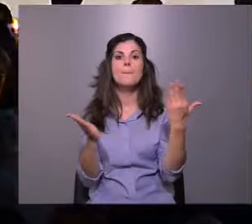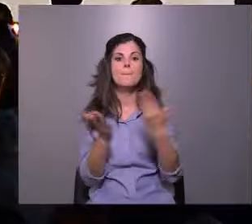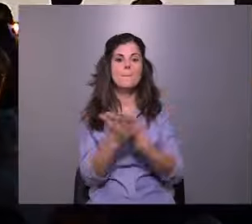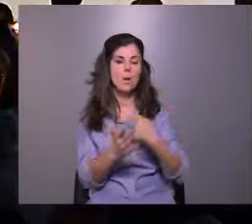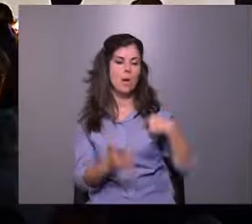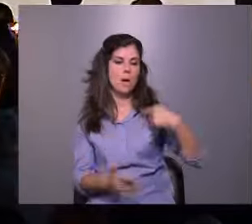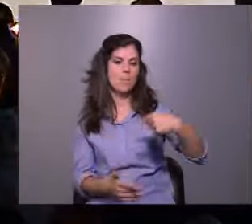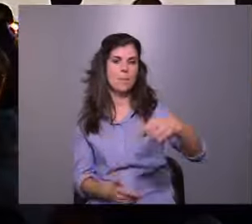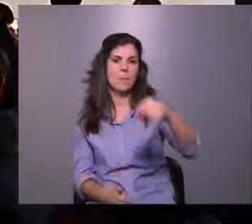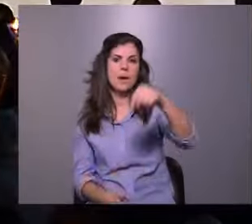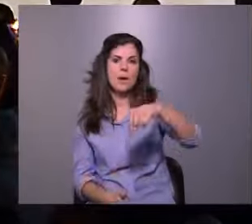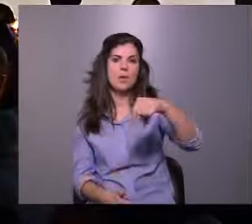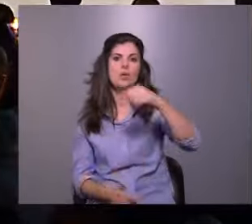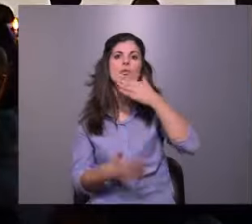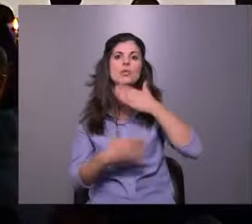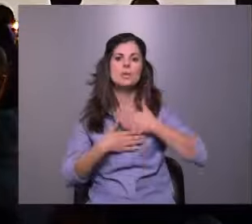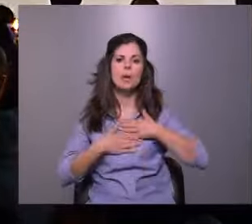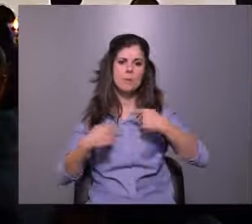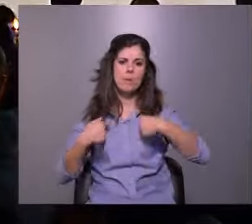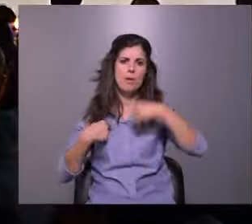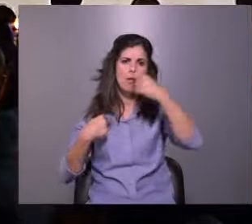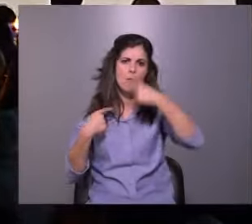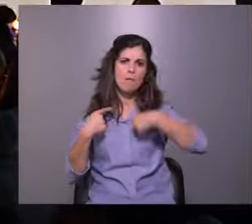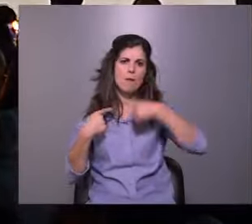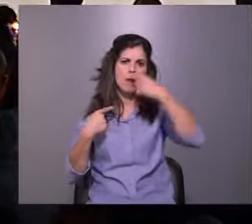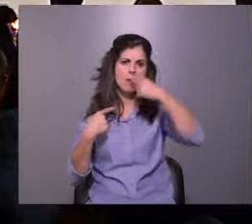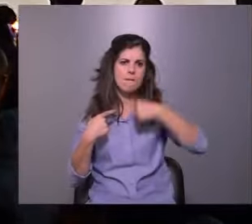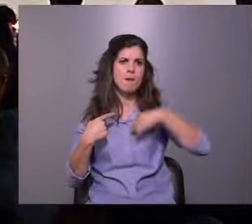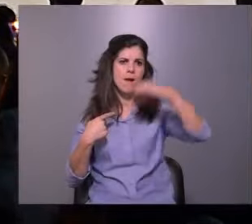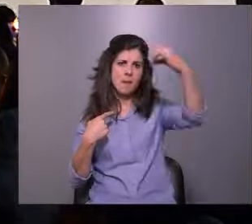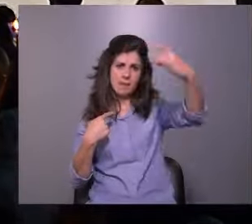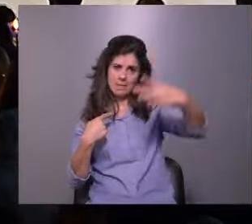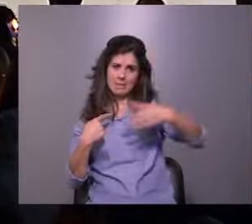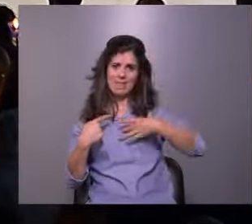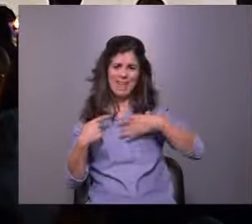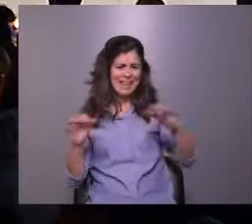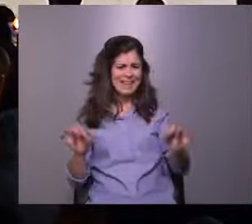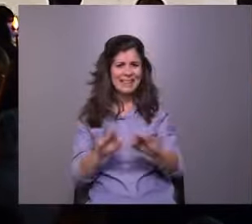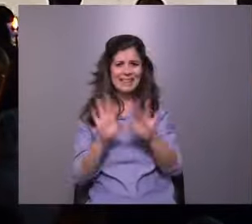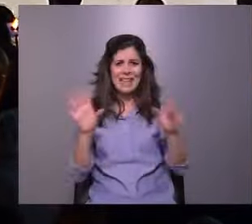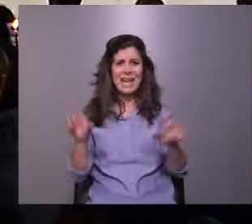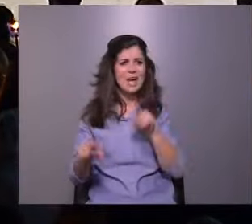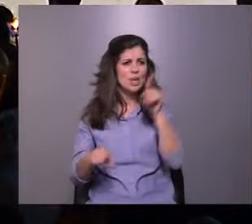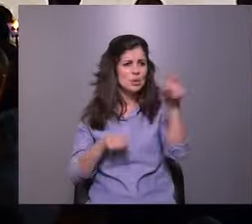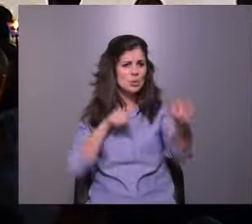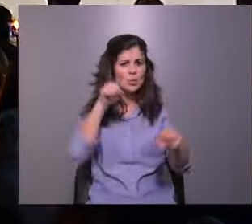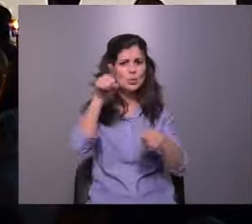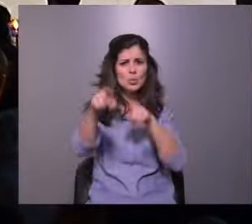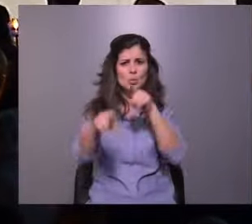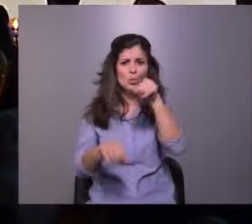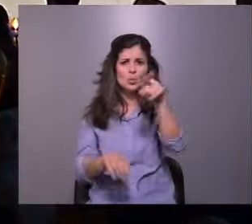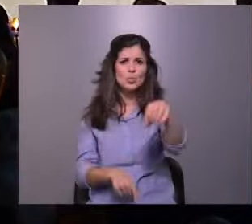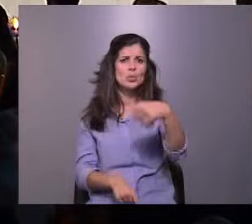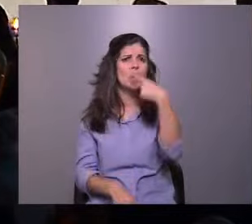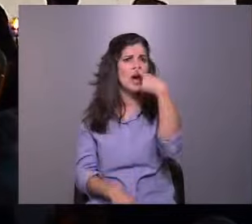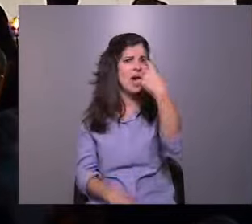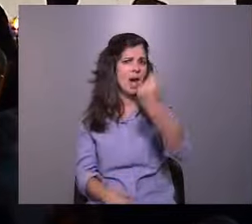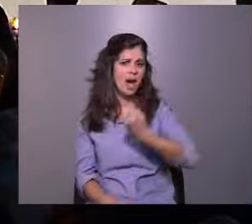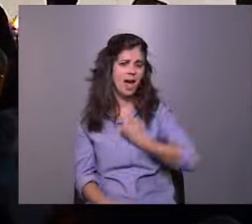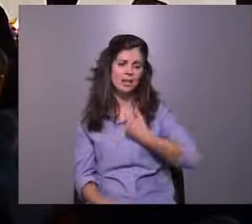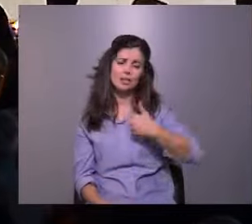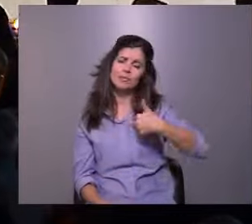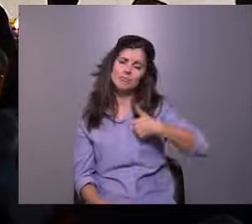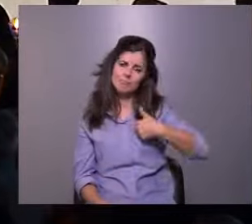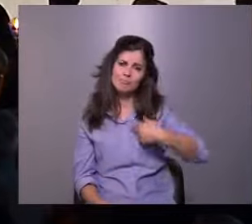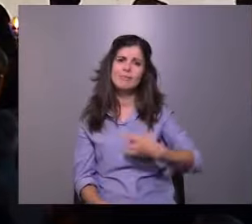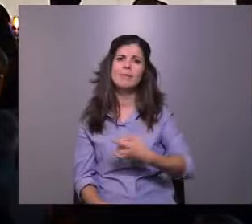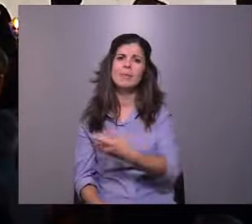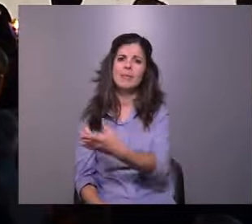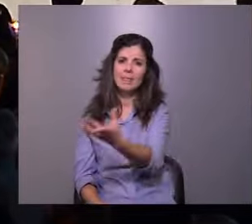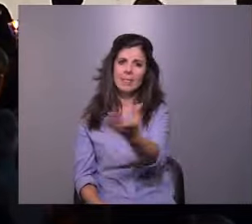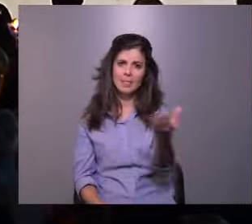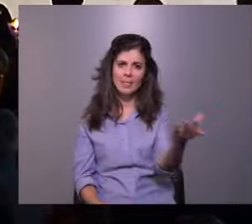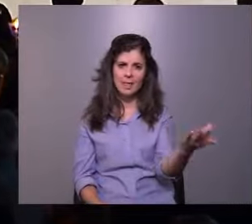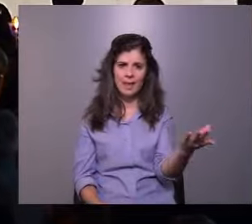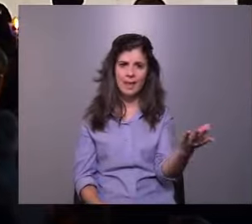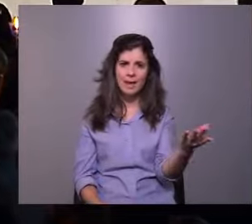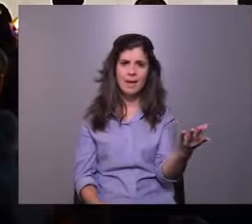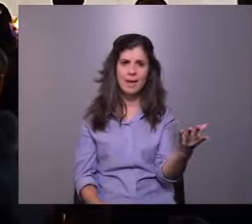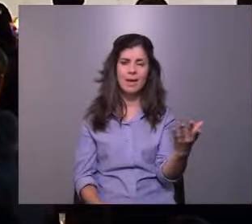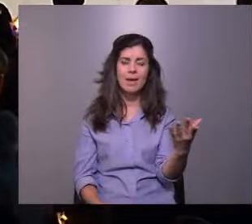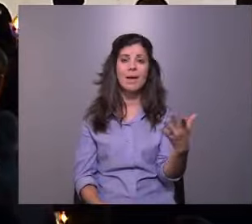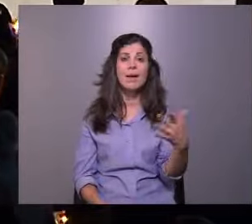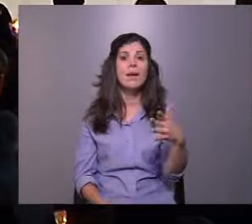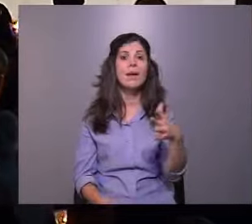Ojcze nasz, któryś jest w niebie, święcie imię Twoje, przyjdź królestwo Twoje, bądź